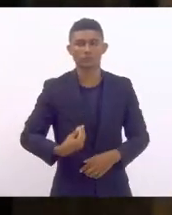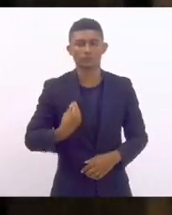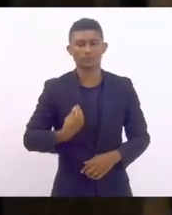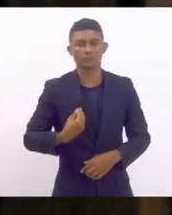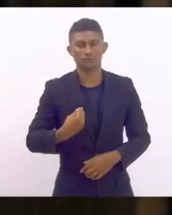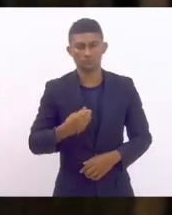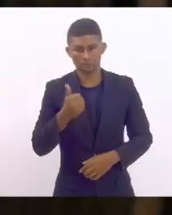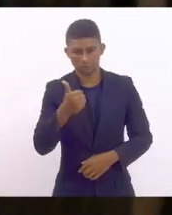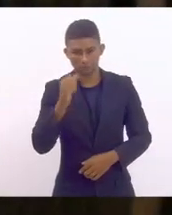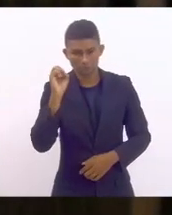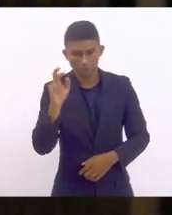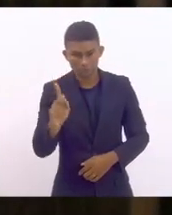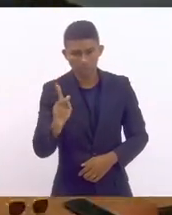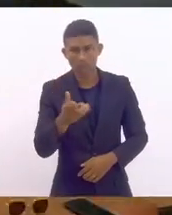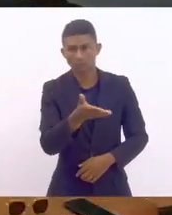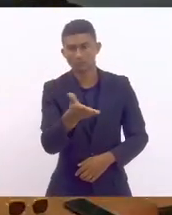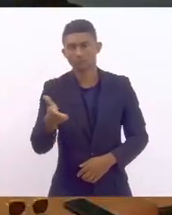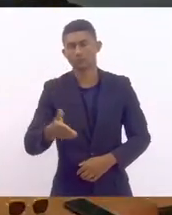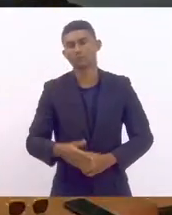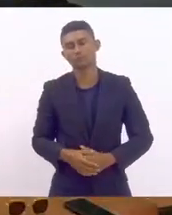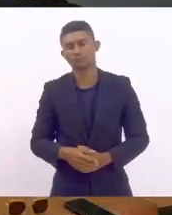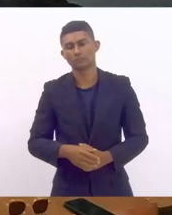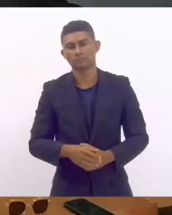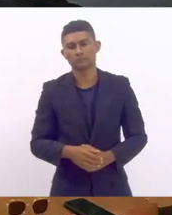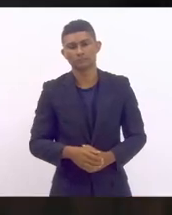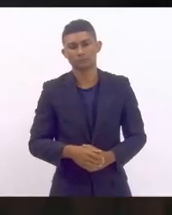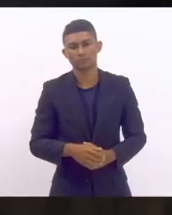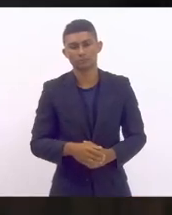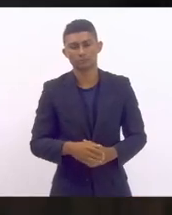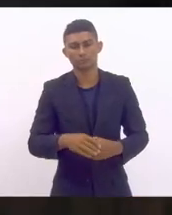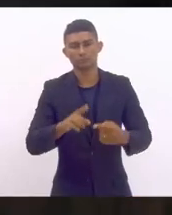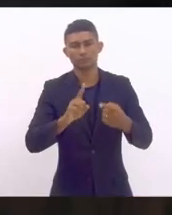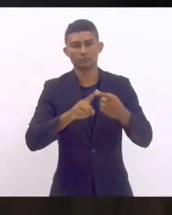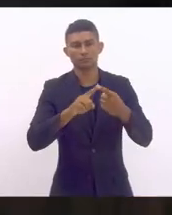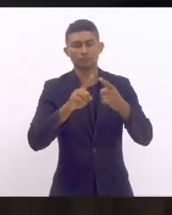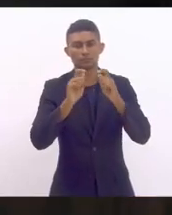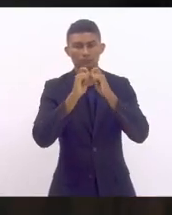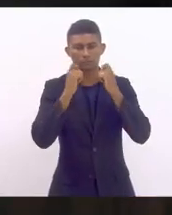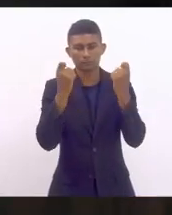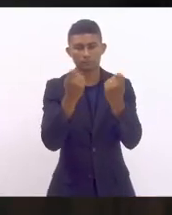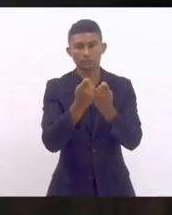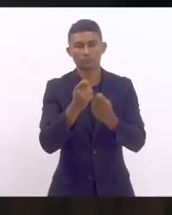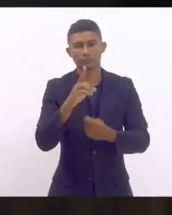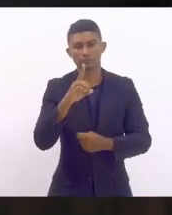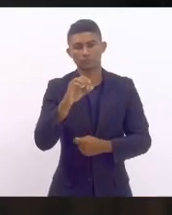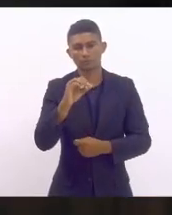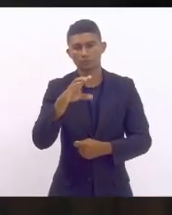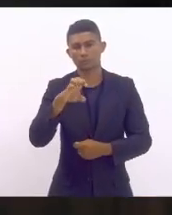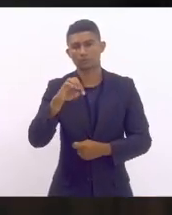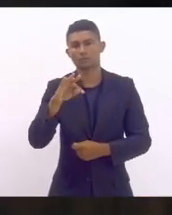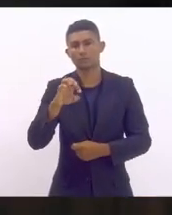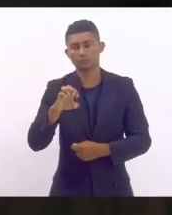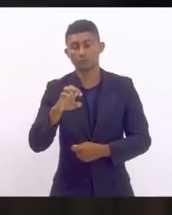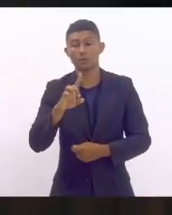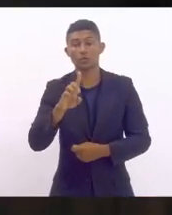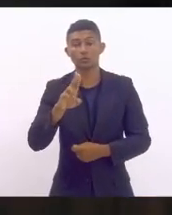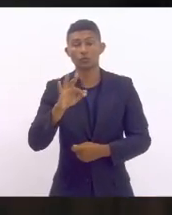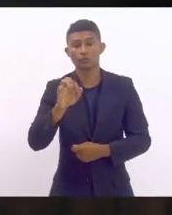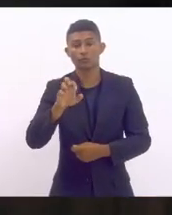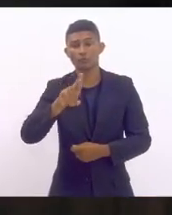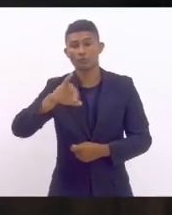o ok então com a palavra Associação dos docentes da UFRJ do fingir